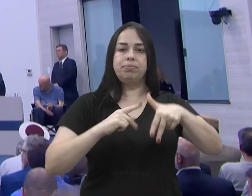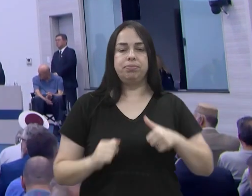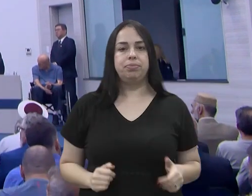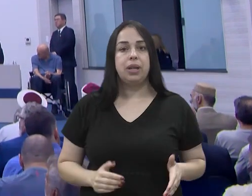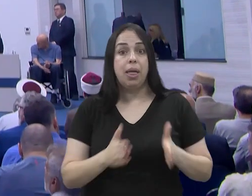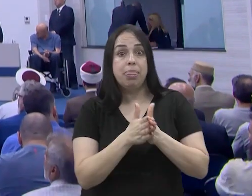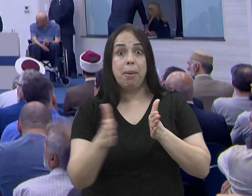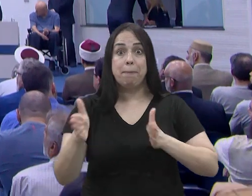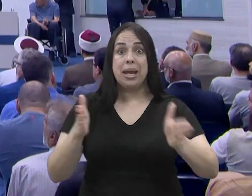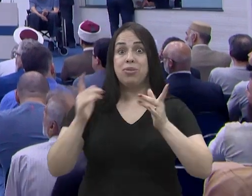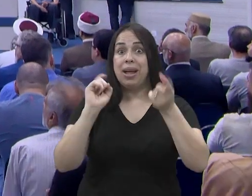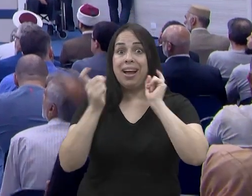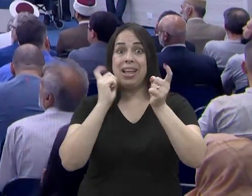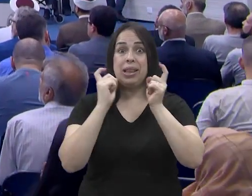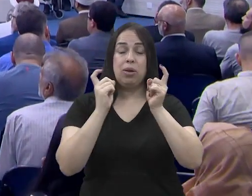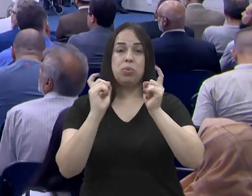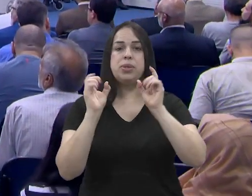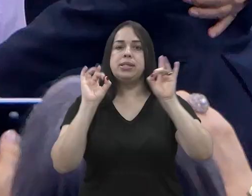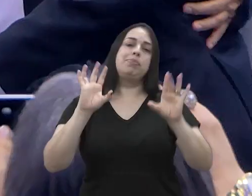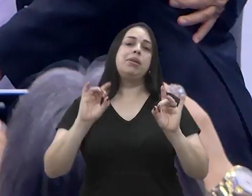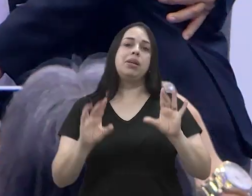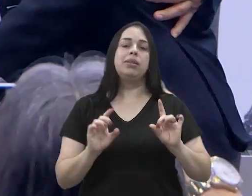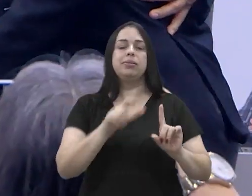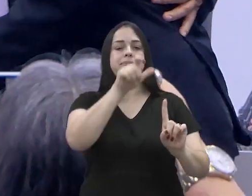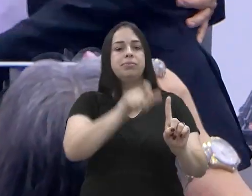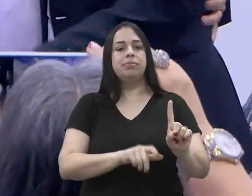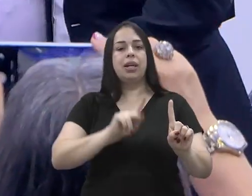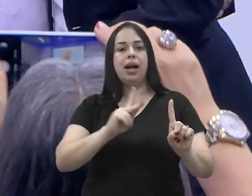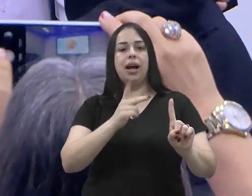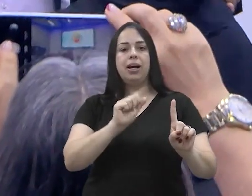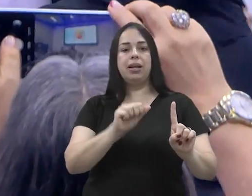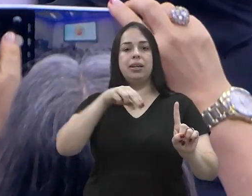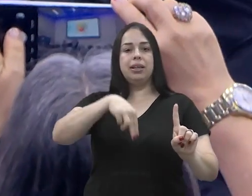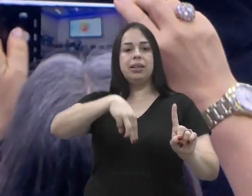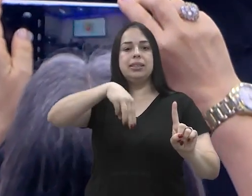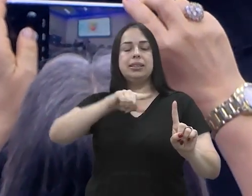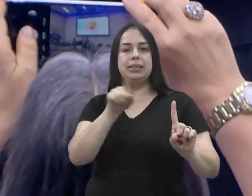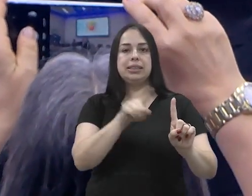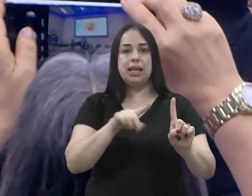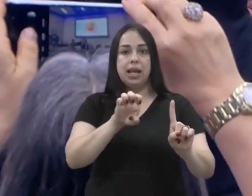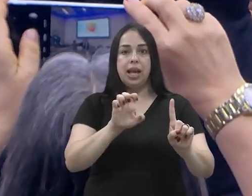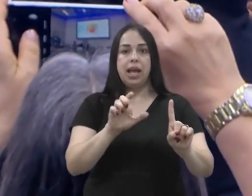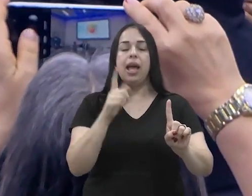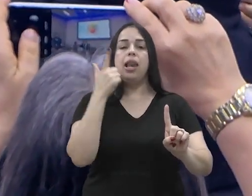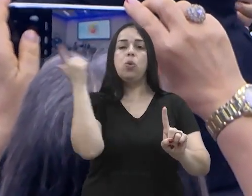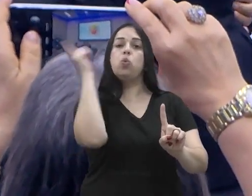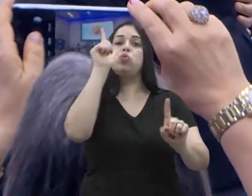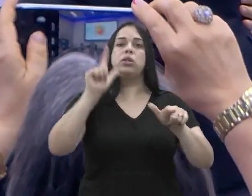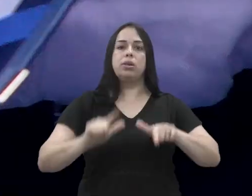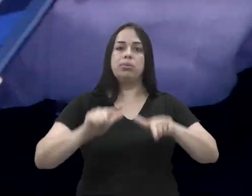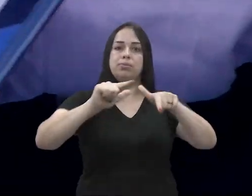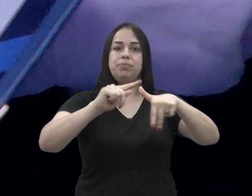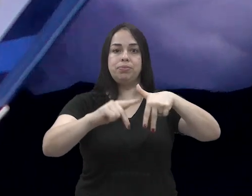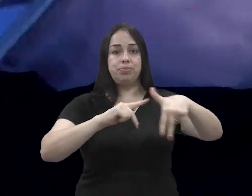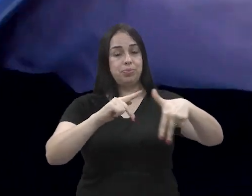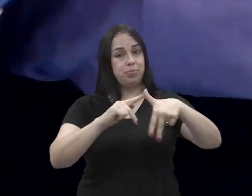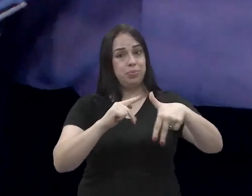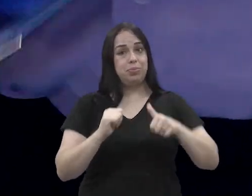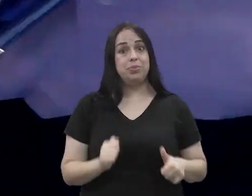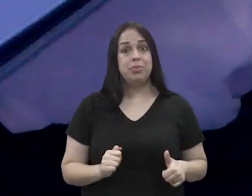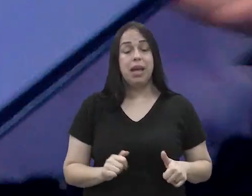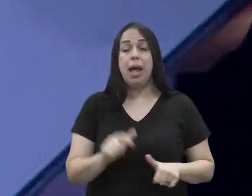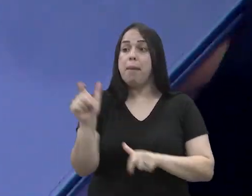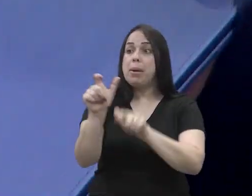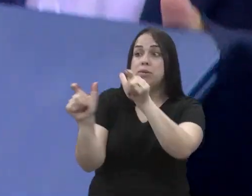Em cerimônia realizada no plenário da Câmara, Ramzi Youssef Taha recebeu o título de cidadão joseense. A honraria